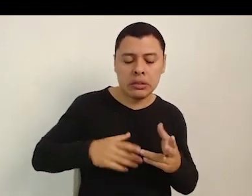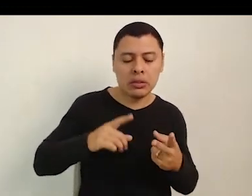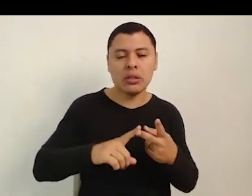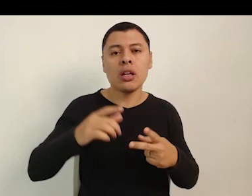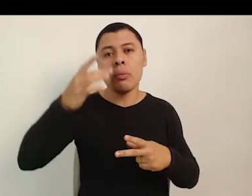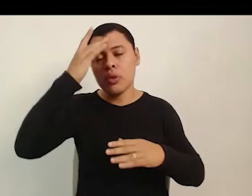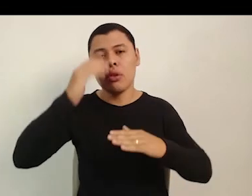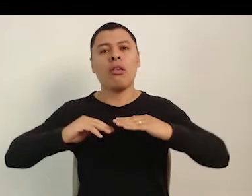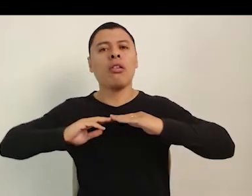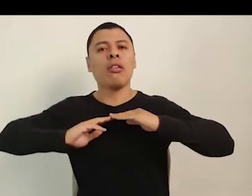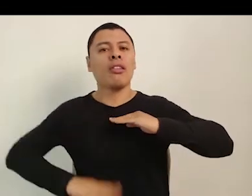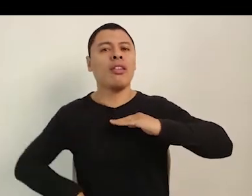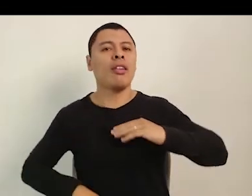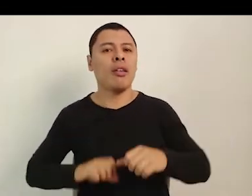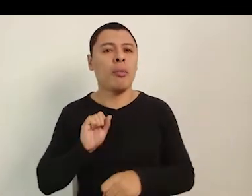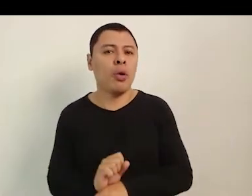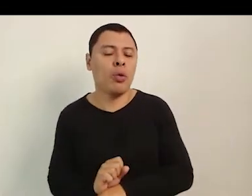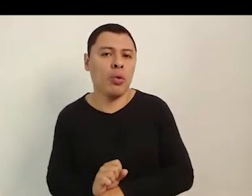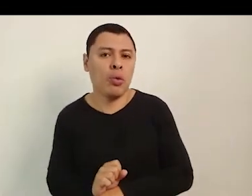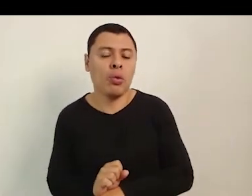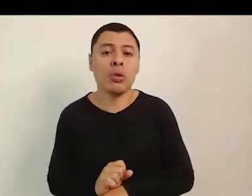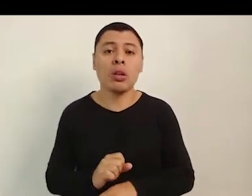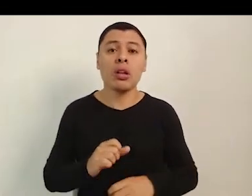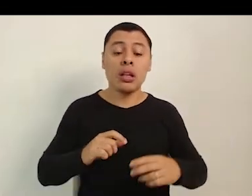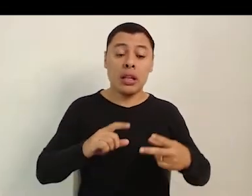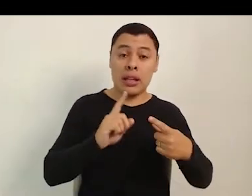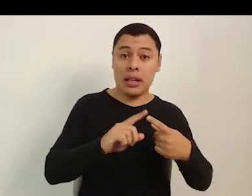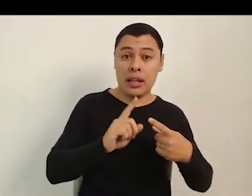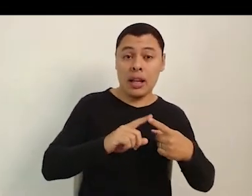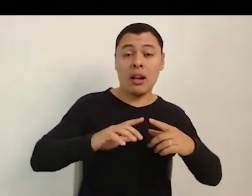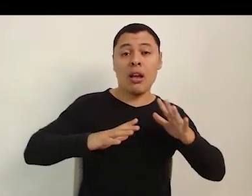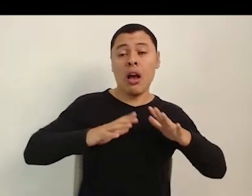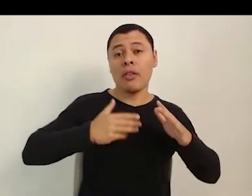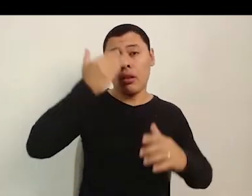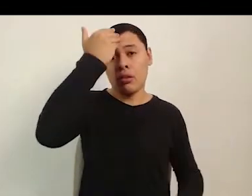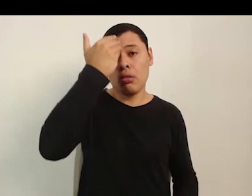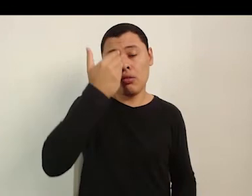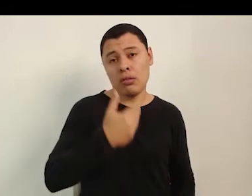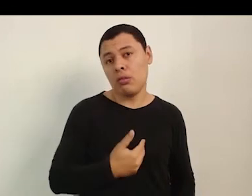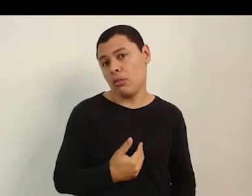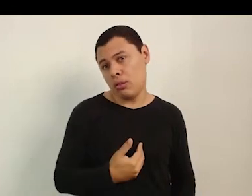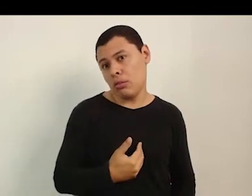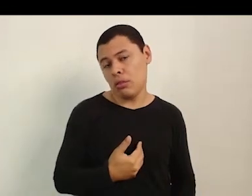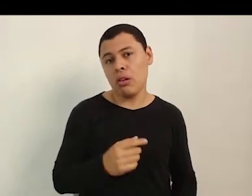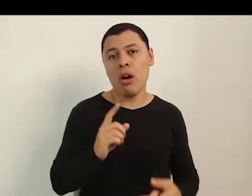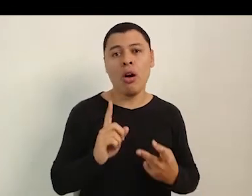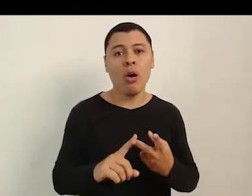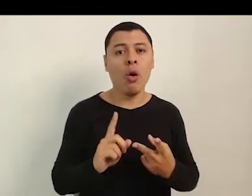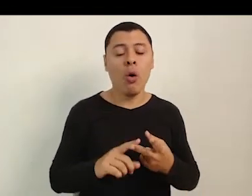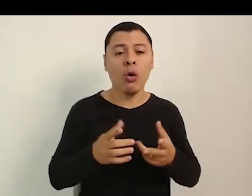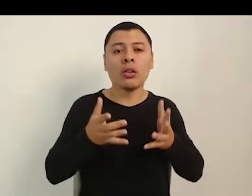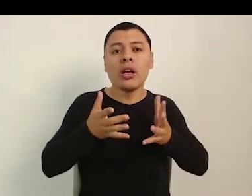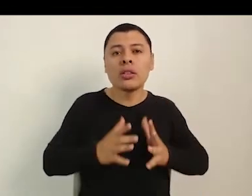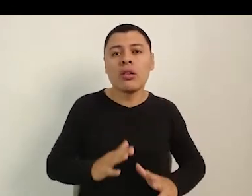tetraplégica, né? A mobilidade reduzida pode ser devido a um derrame ou então alguma malformação,